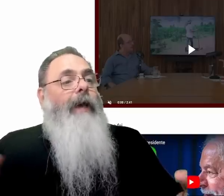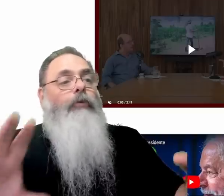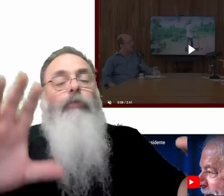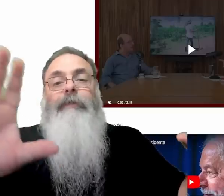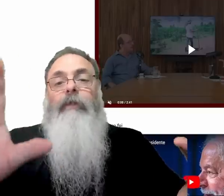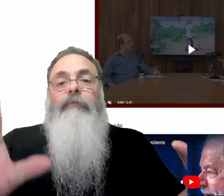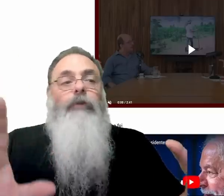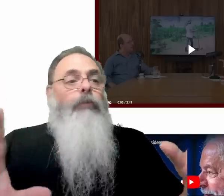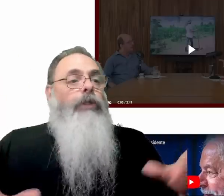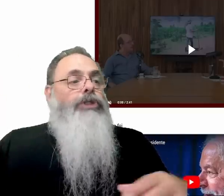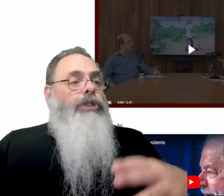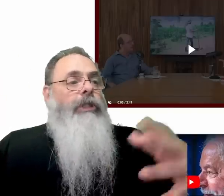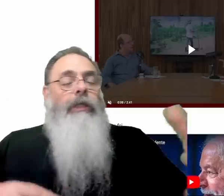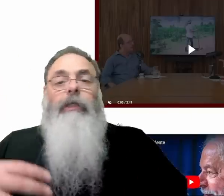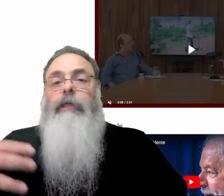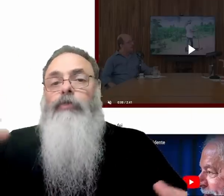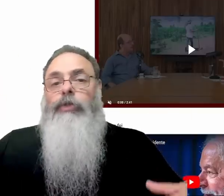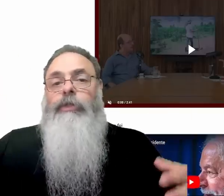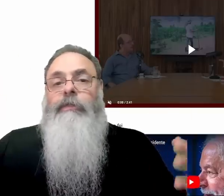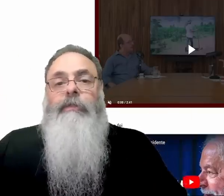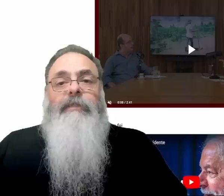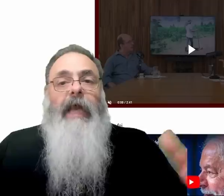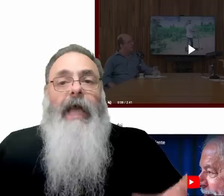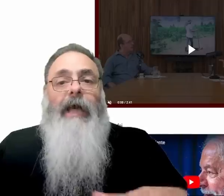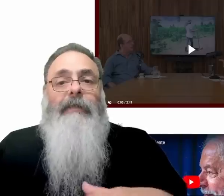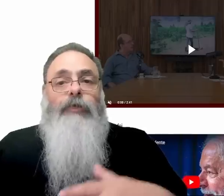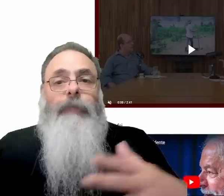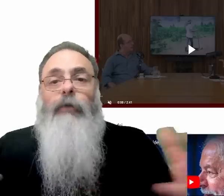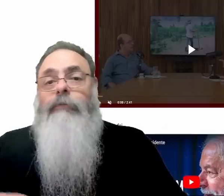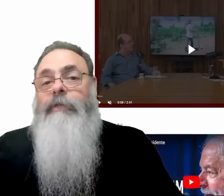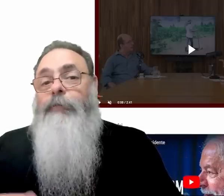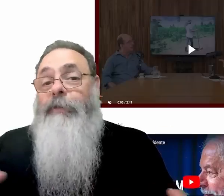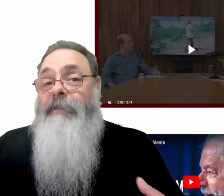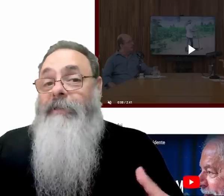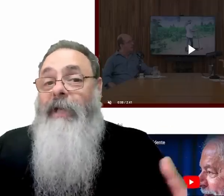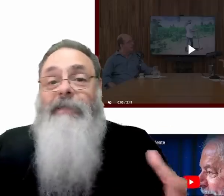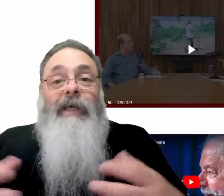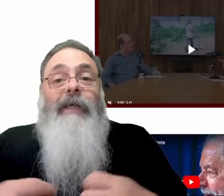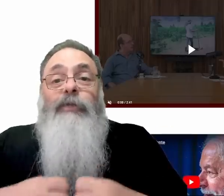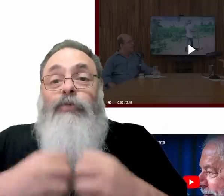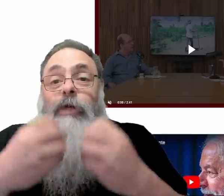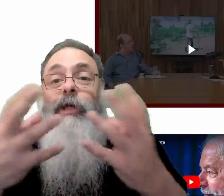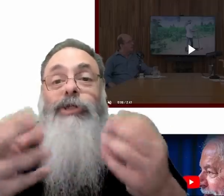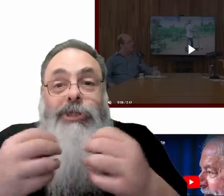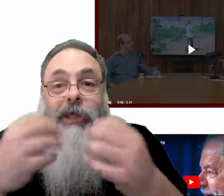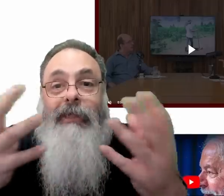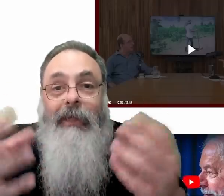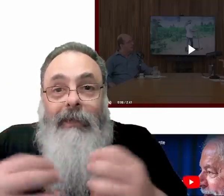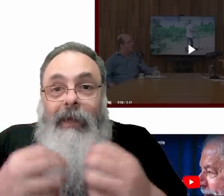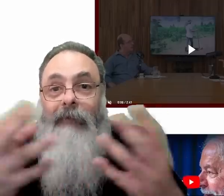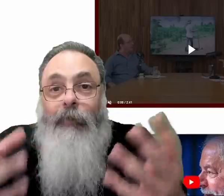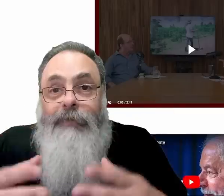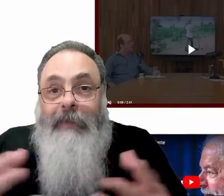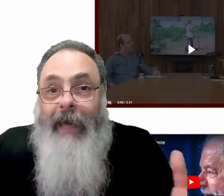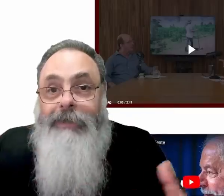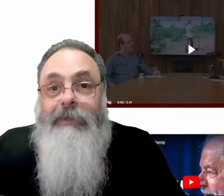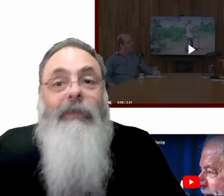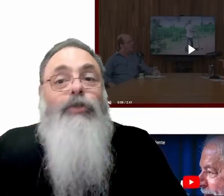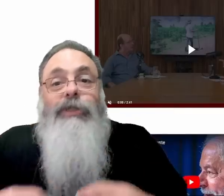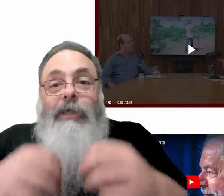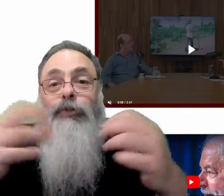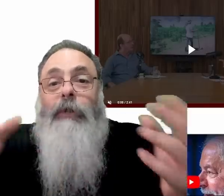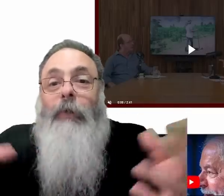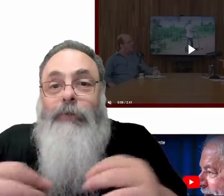preparado com uma televisão bonitinha né as notícias ensaiadas as perguntas e respostas ensaiadas isso cheira a falsidade